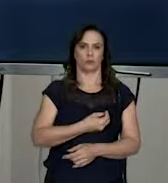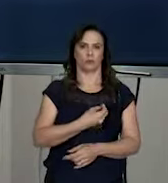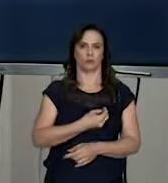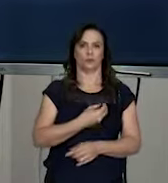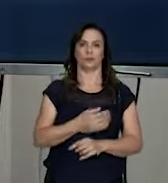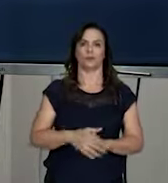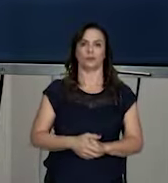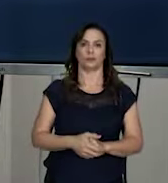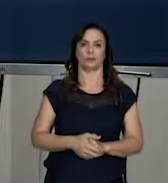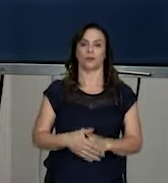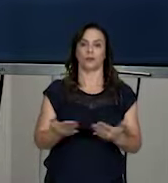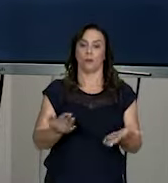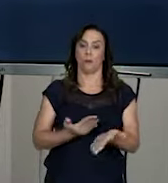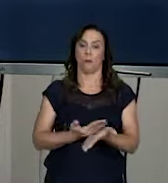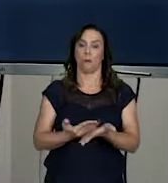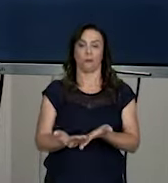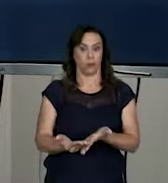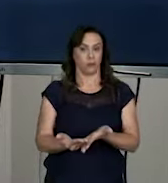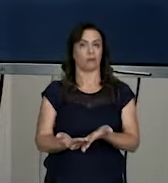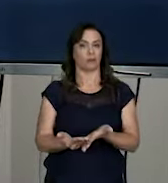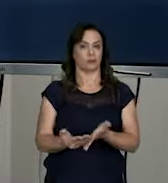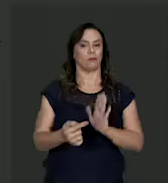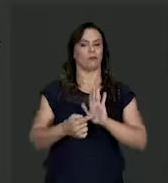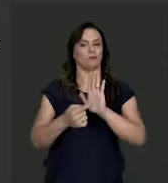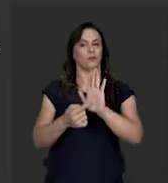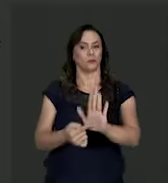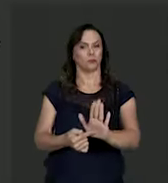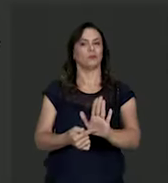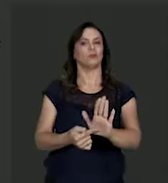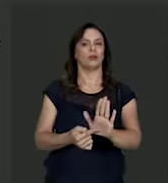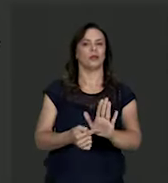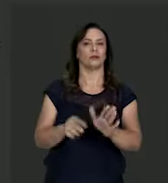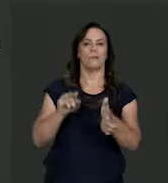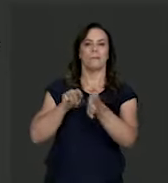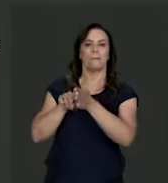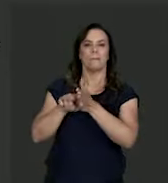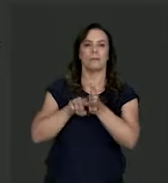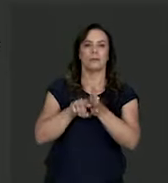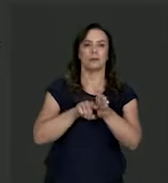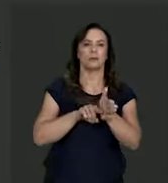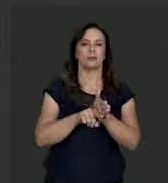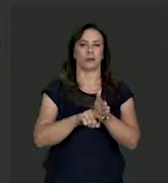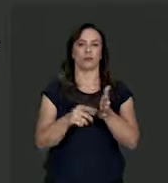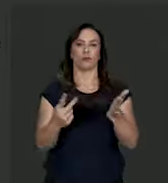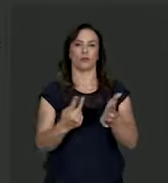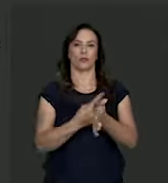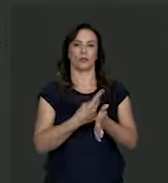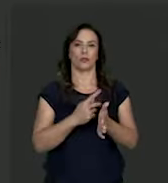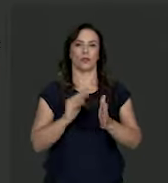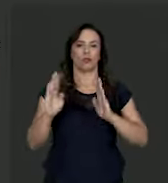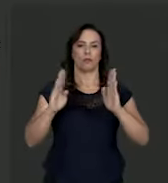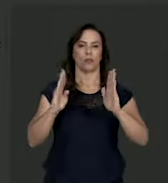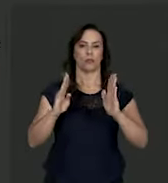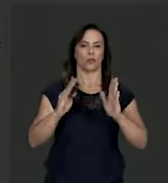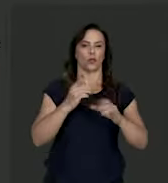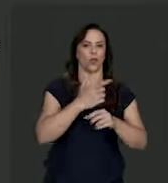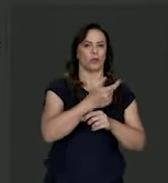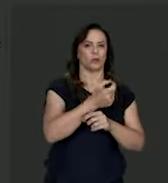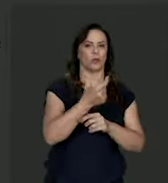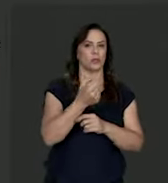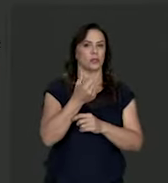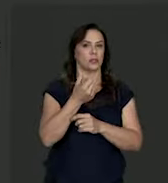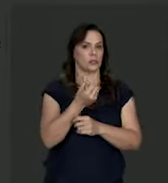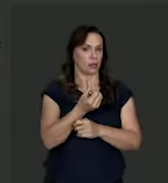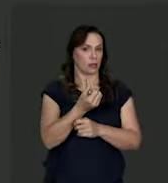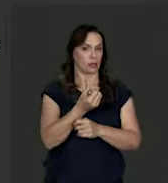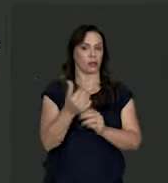com o resultado dessa pesquisa, que é uma pesquisa feita pela Vigitel entre 2006 e 2018, que mostra